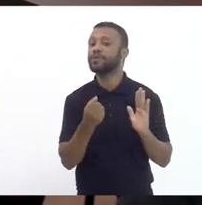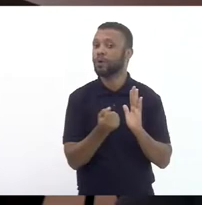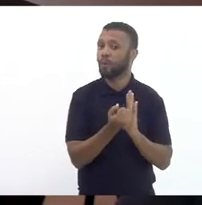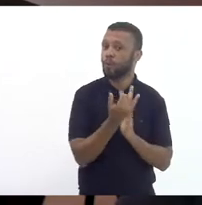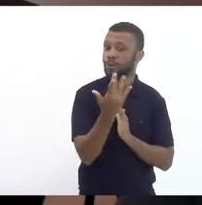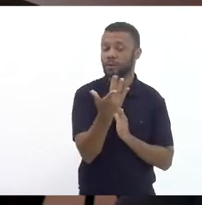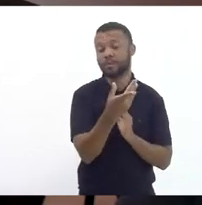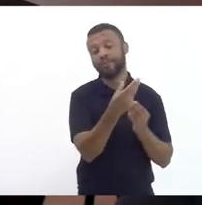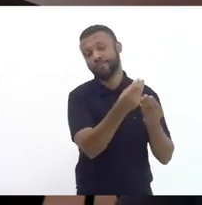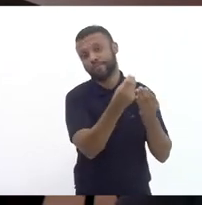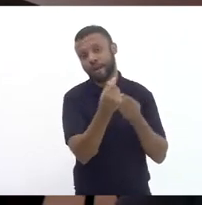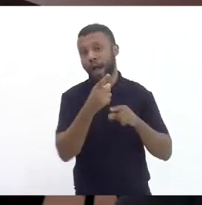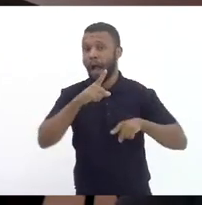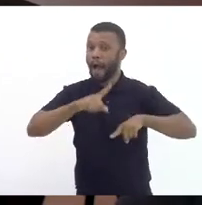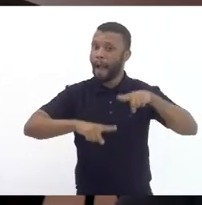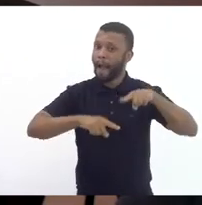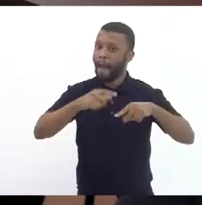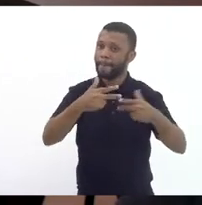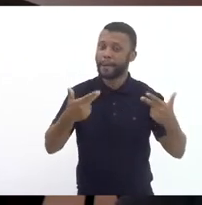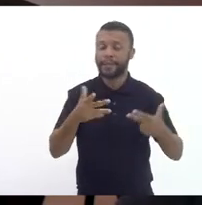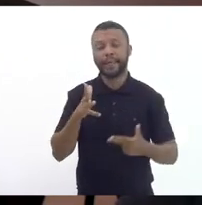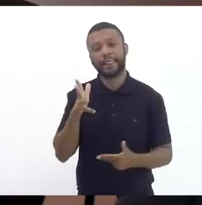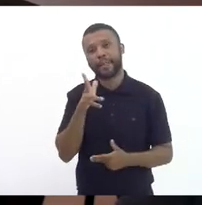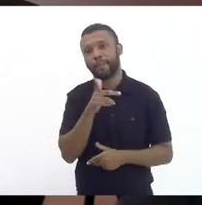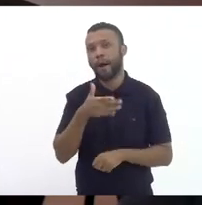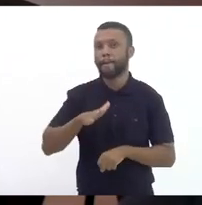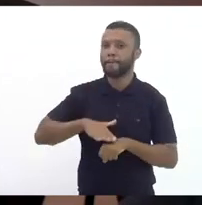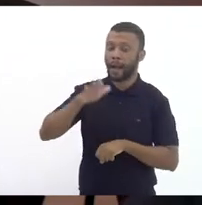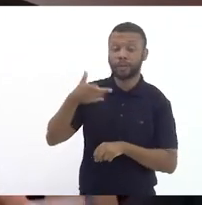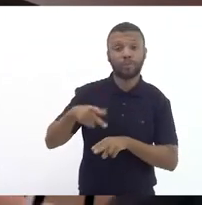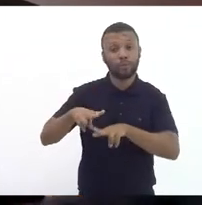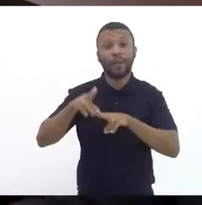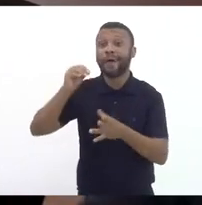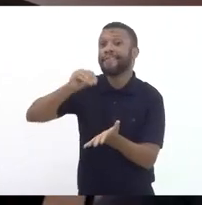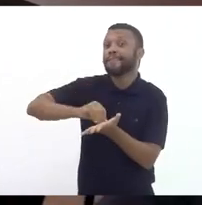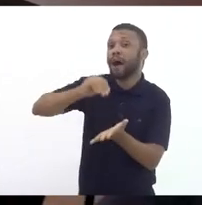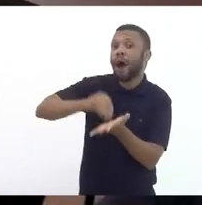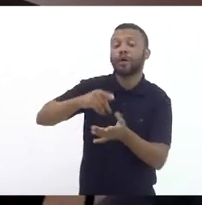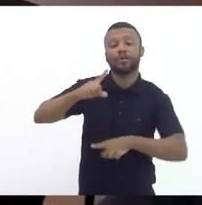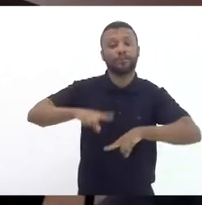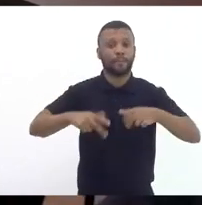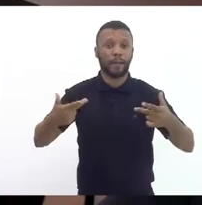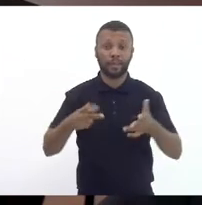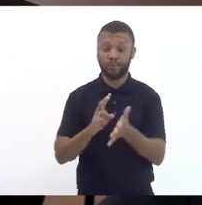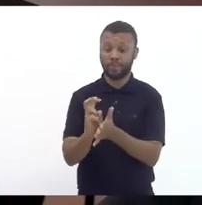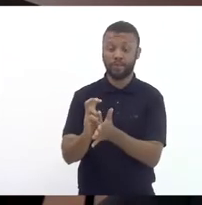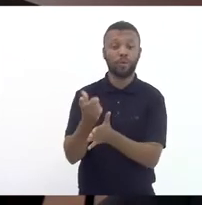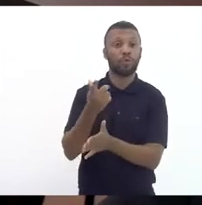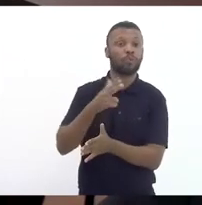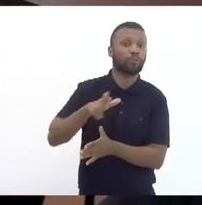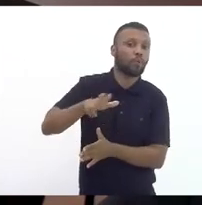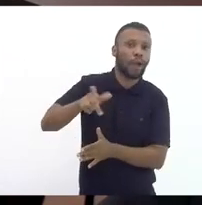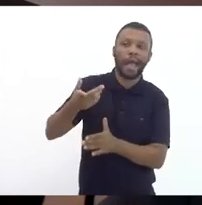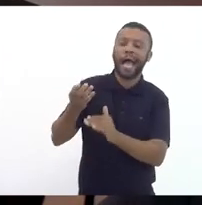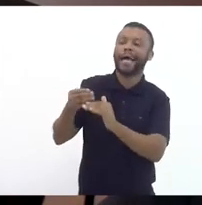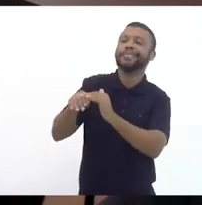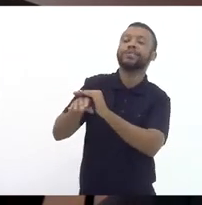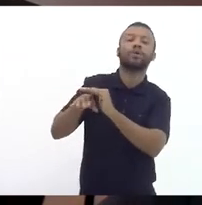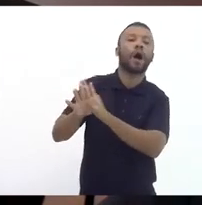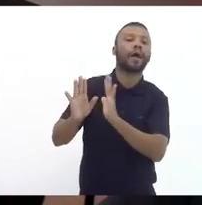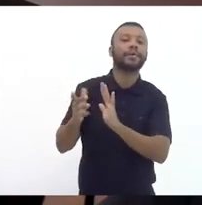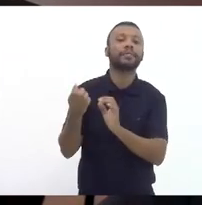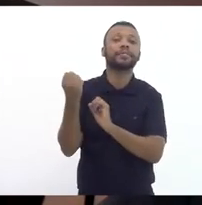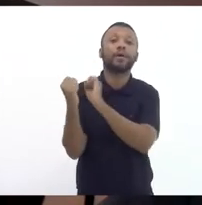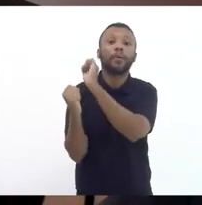trazer as peças, às vezes, demora um pouco mais, por isso da falta de peças. A Supervia não tem o estoque de peças, o estoque está com a empresa. Essa empresa de